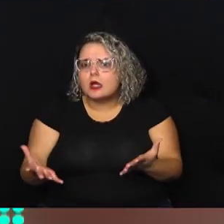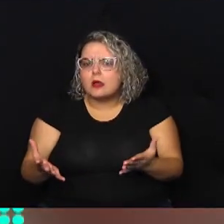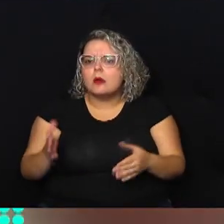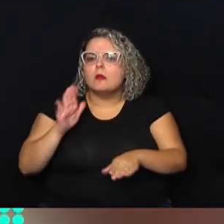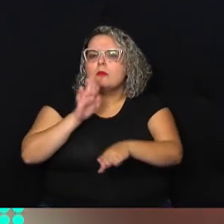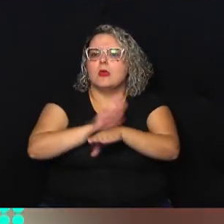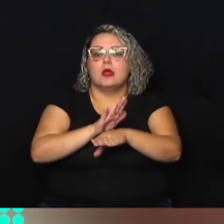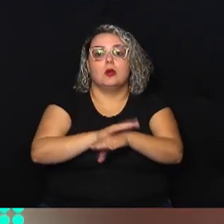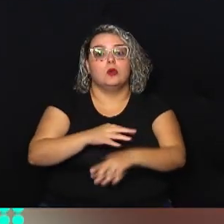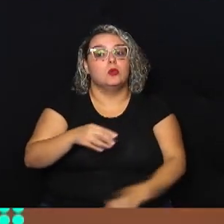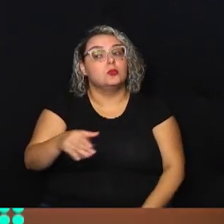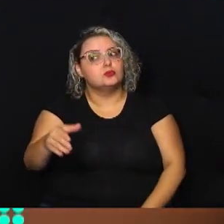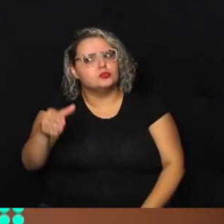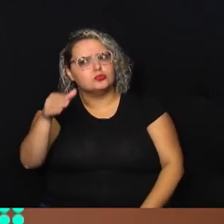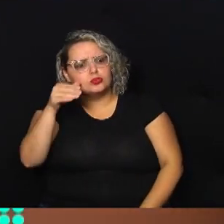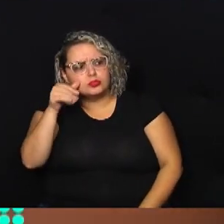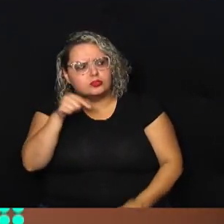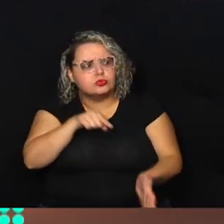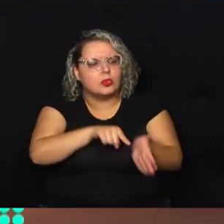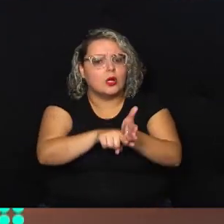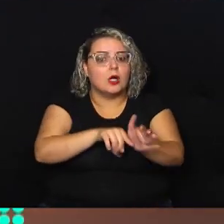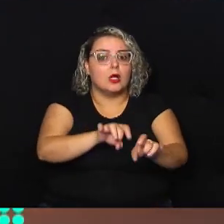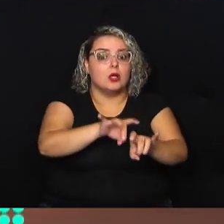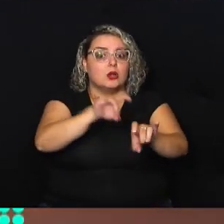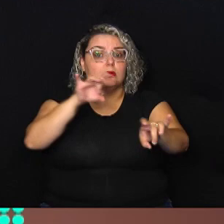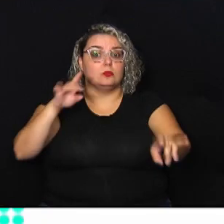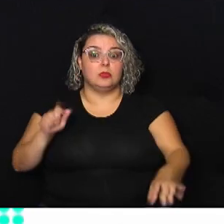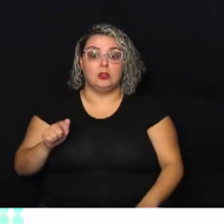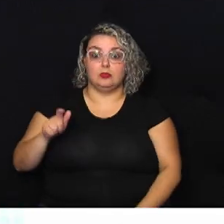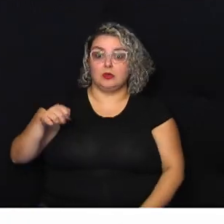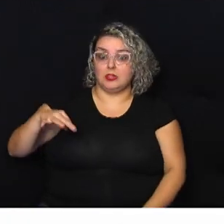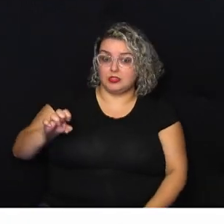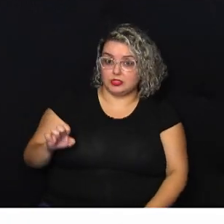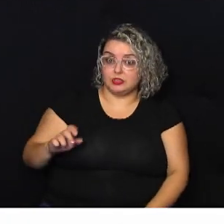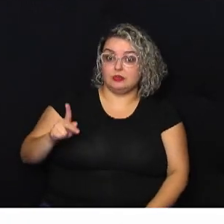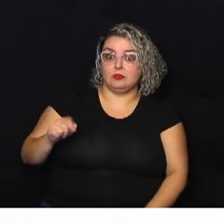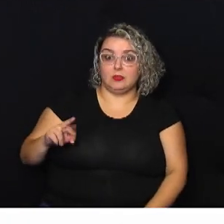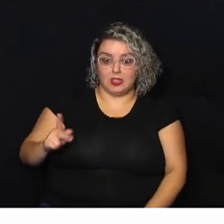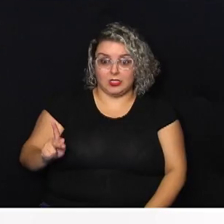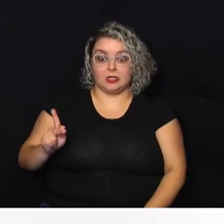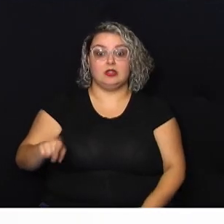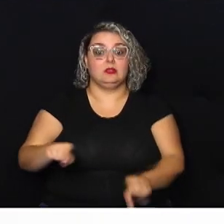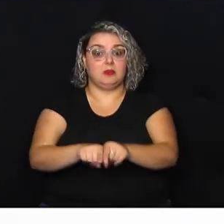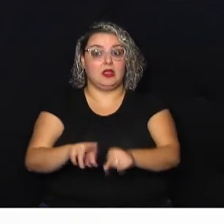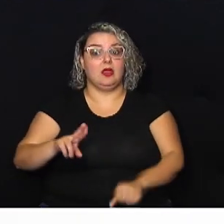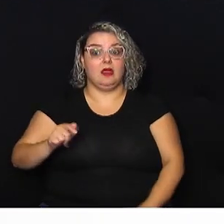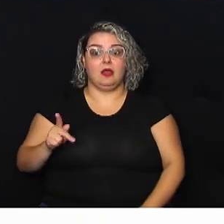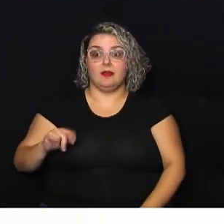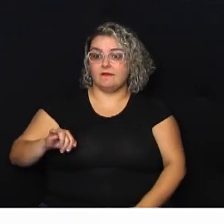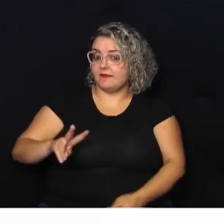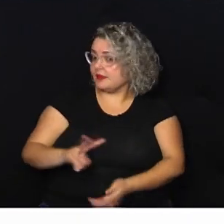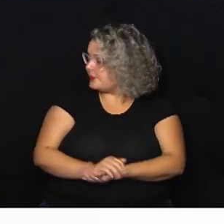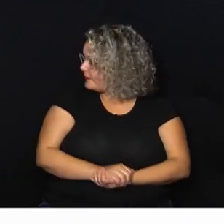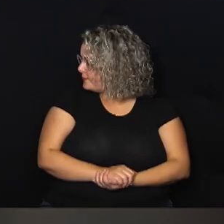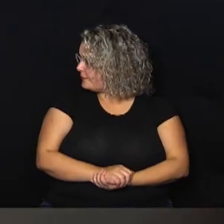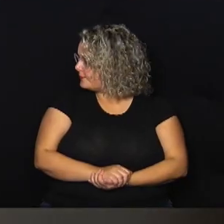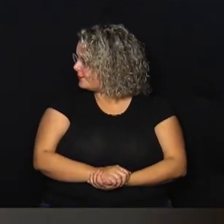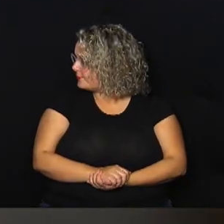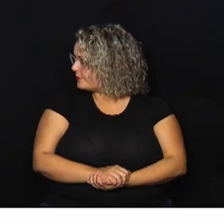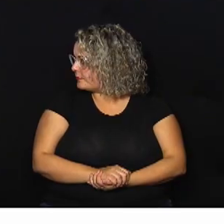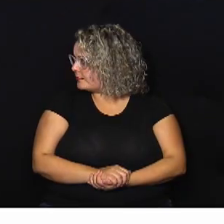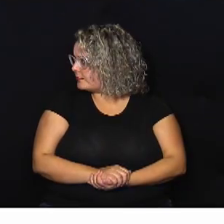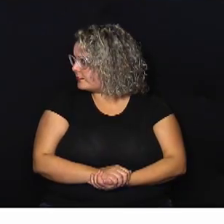na investigação realizada à distância pelo agente Park e Ravi. Going through Kevin's email? You need to let the police handle this.